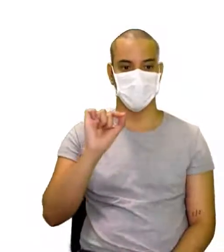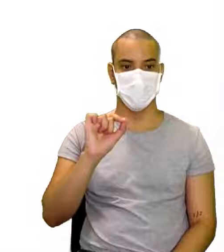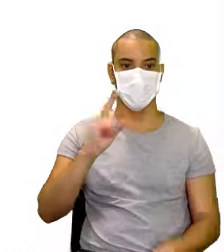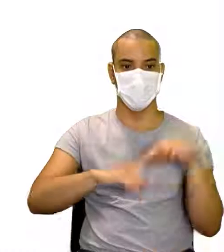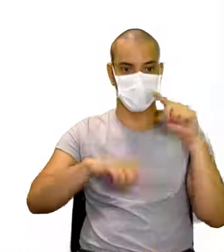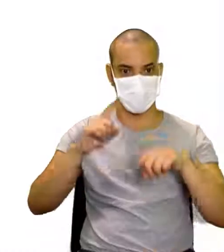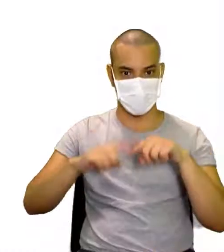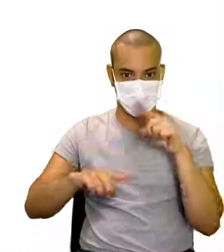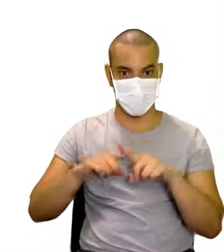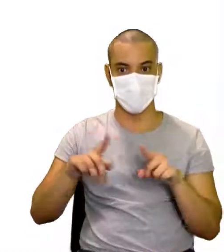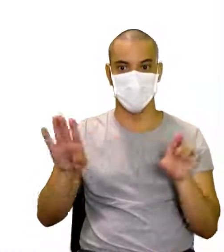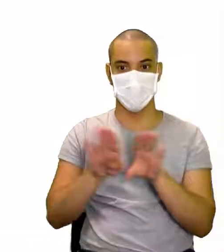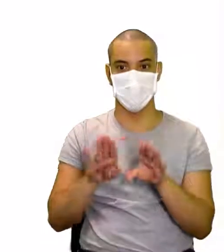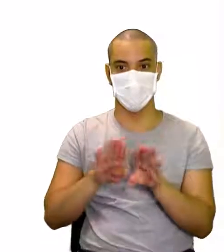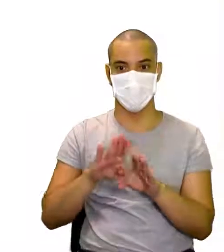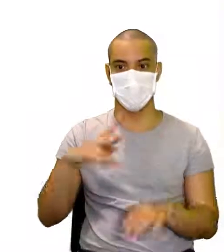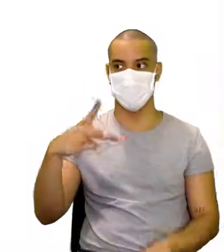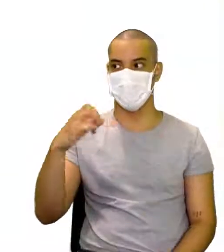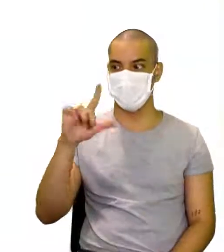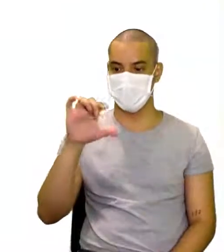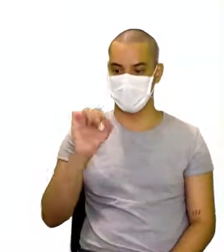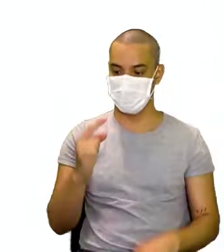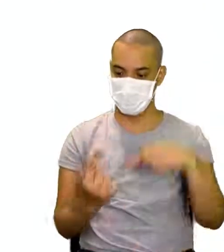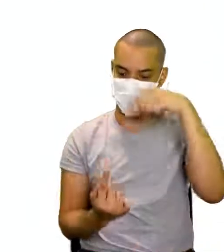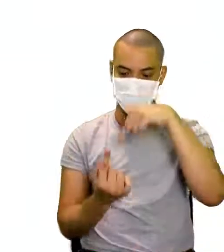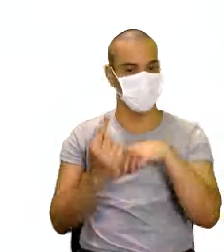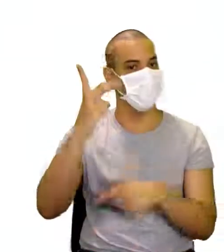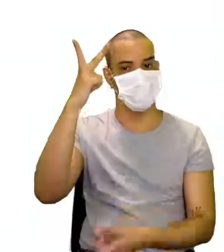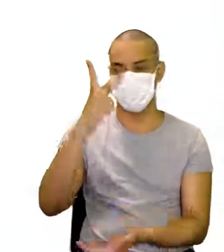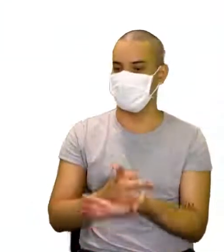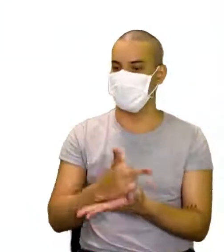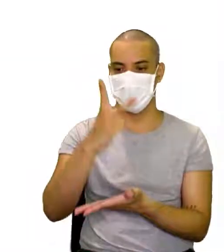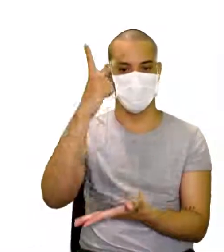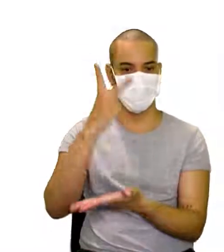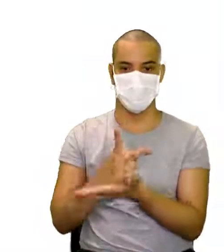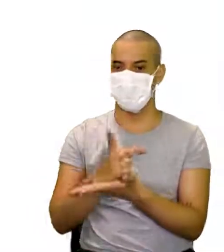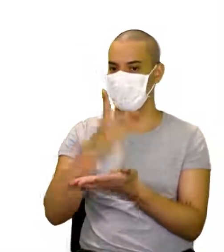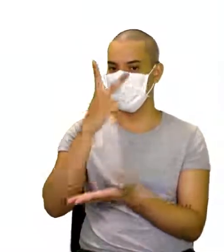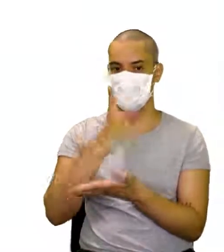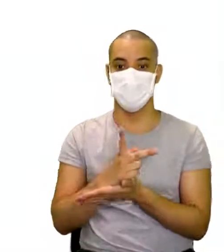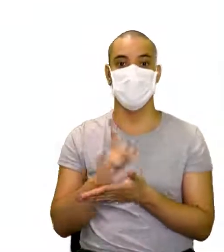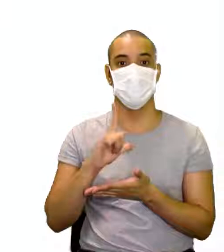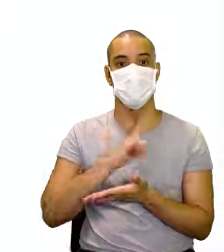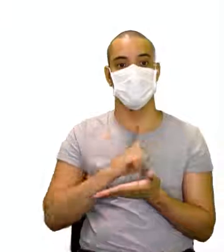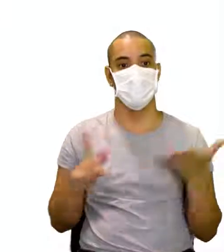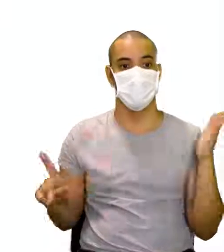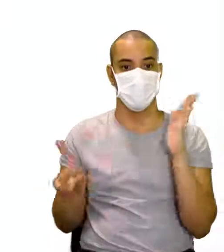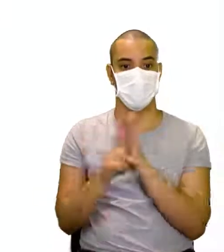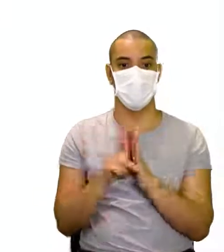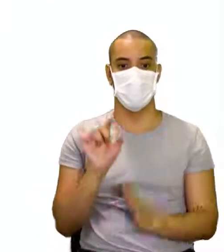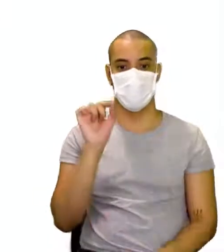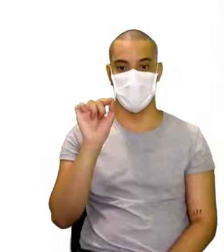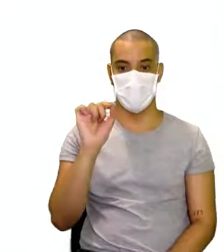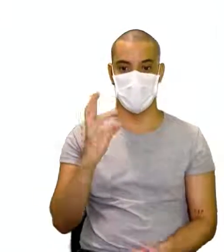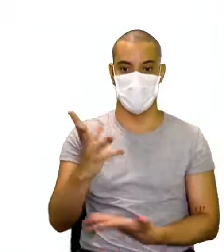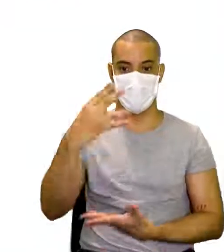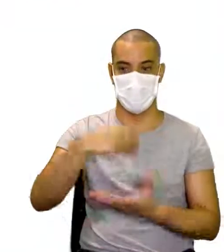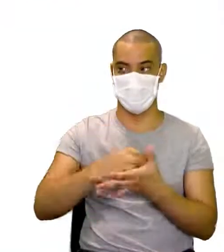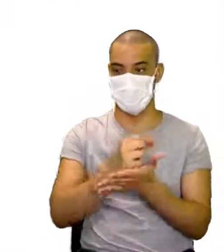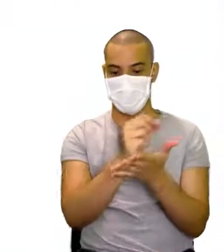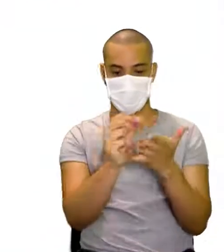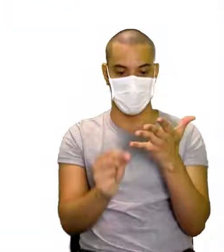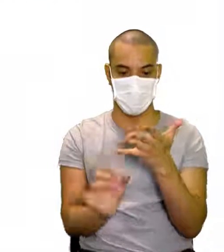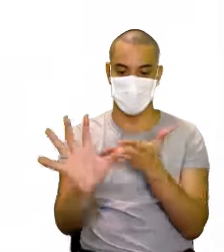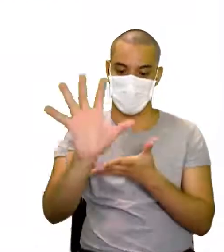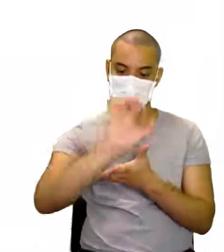magnético e também é um dipolo. Tem dois polos sempre, tá? E eles possuem a propriedade de atrair